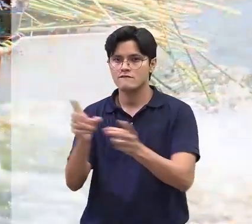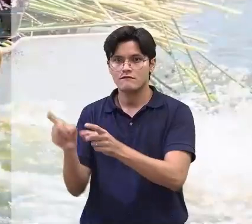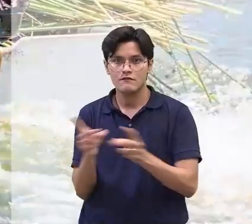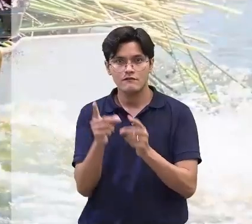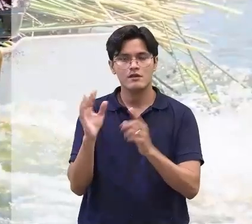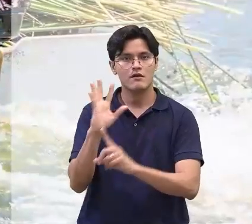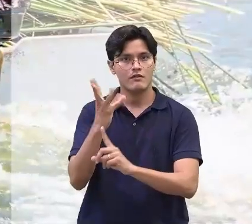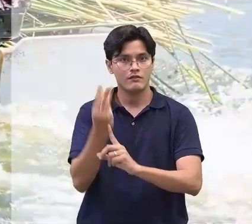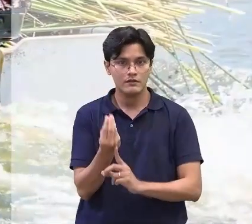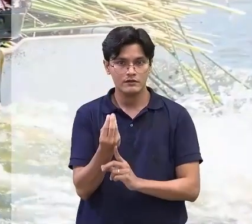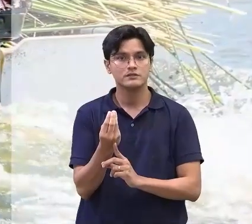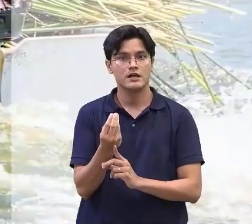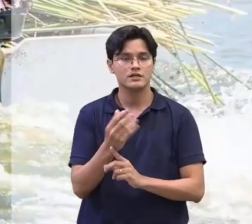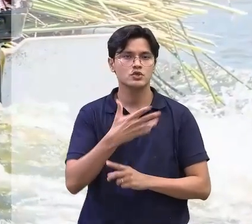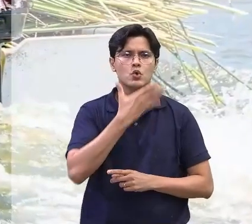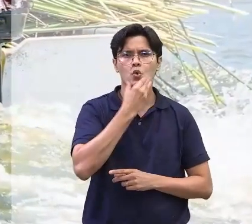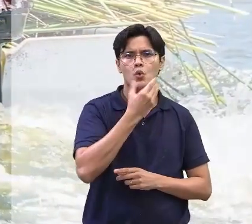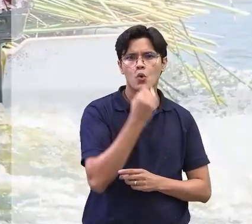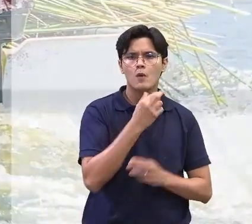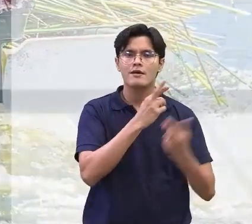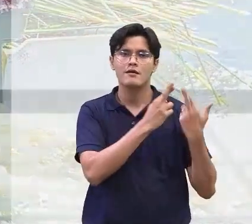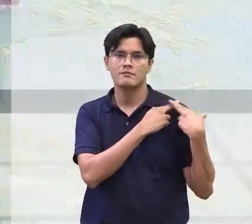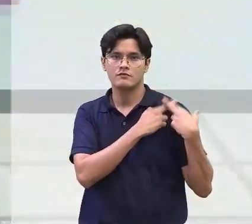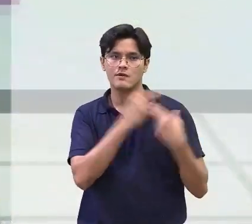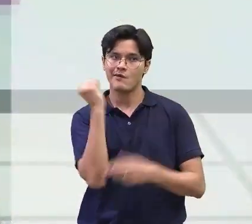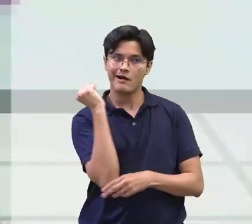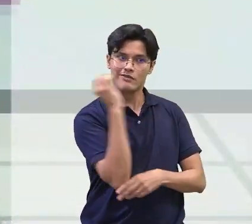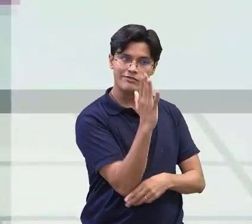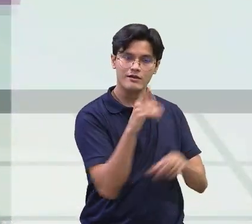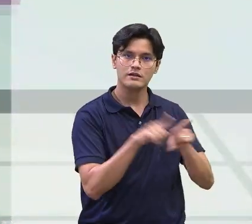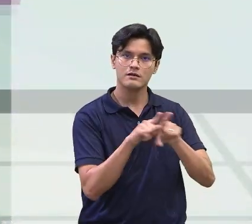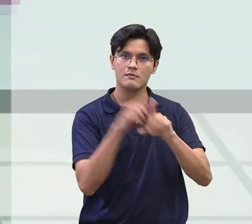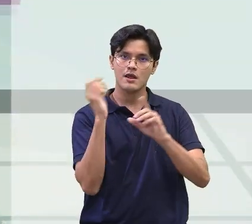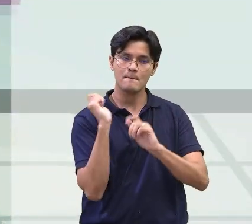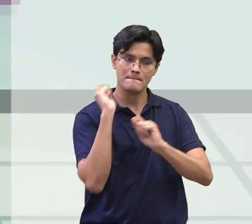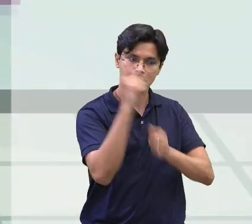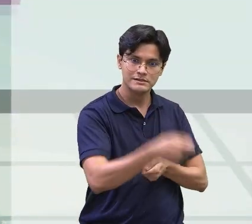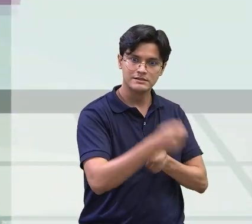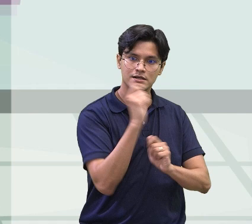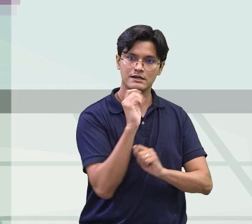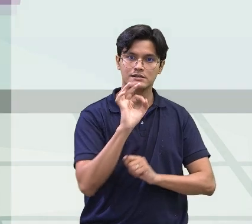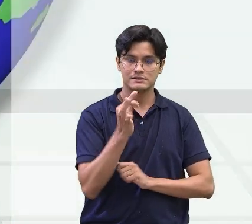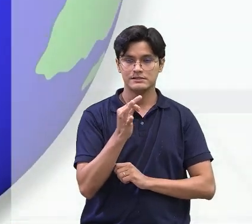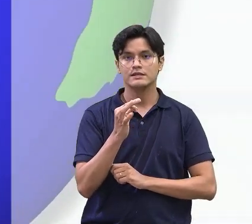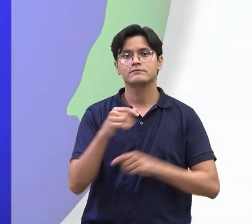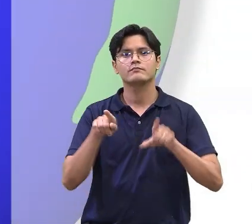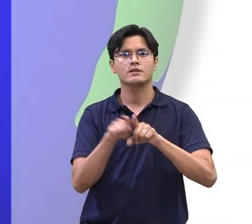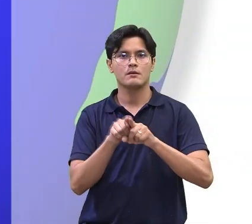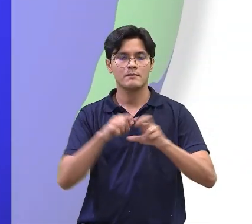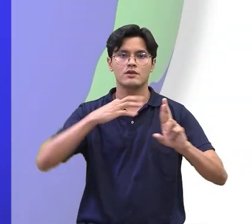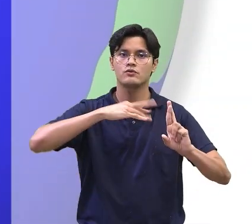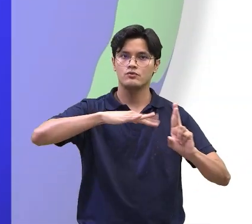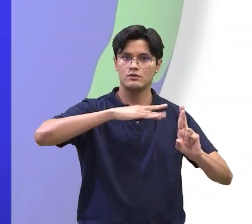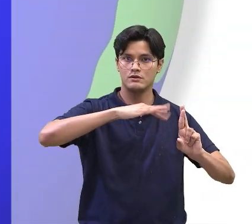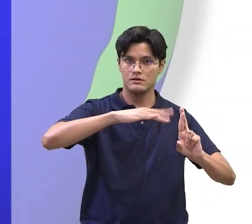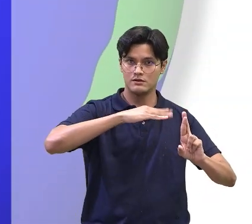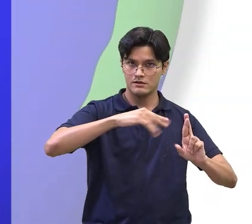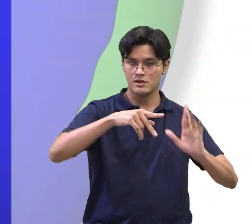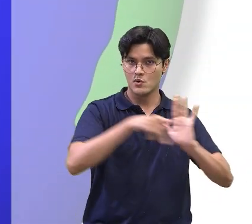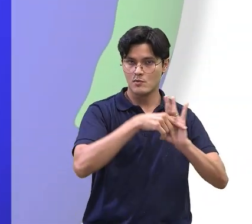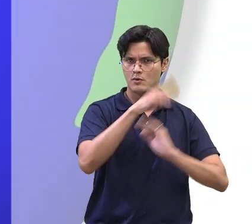homem realizar a caça e a pesca. Por último, vamos falar das comunidades ribeirinhas da bacia amazônica aqui no